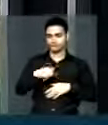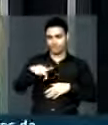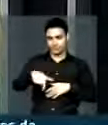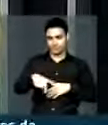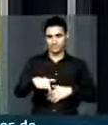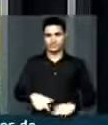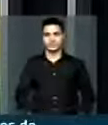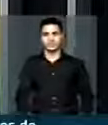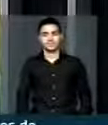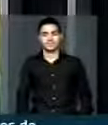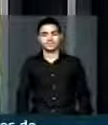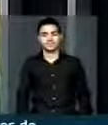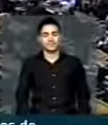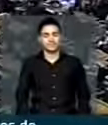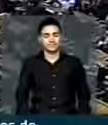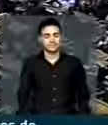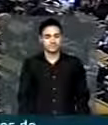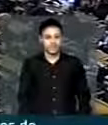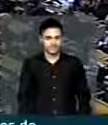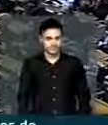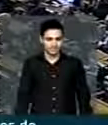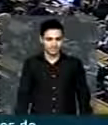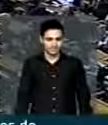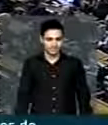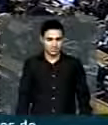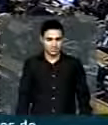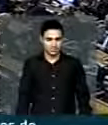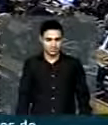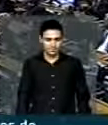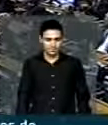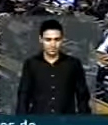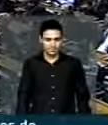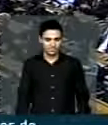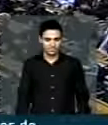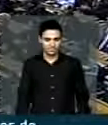Amém.